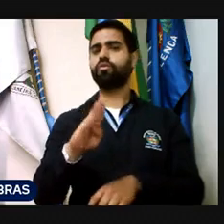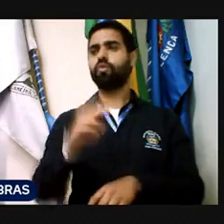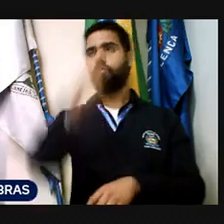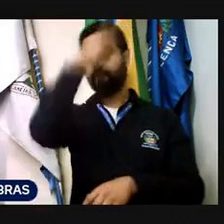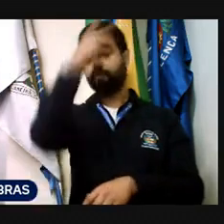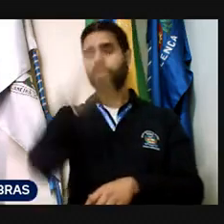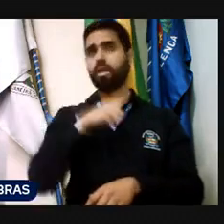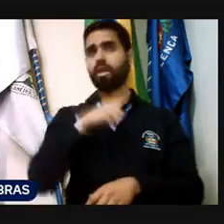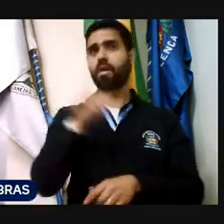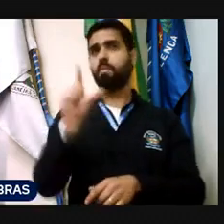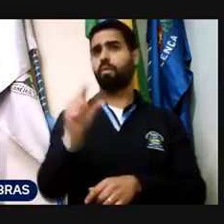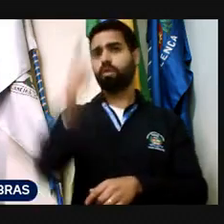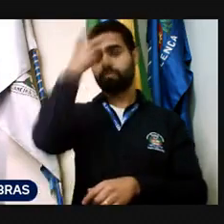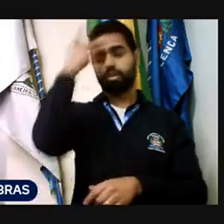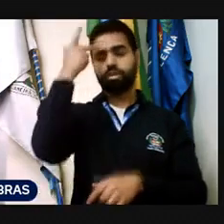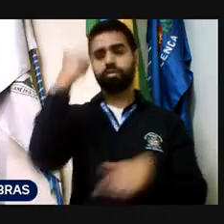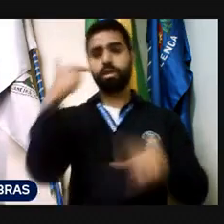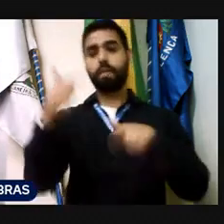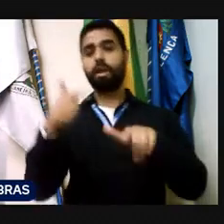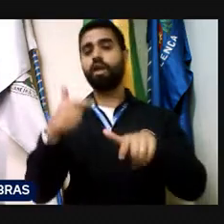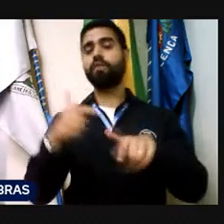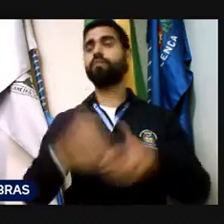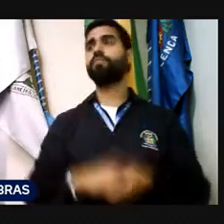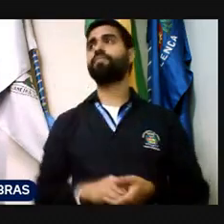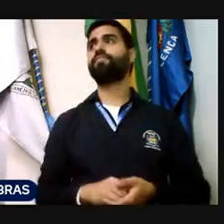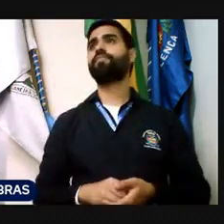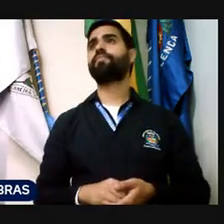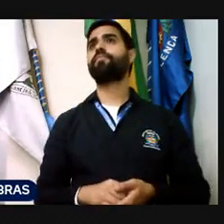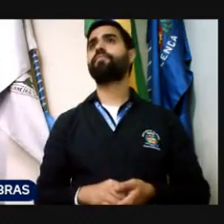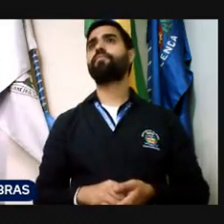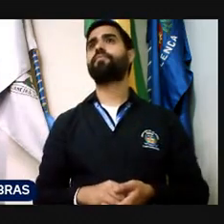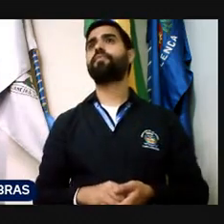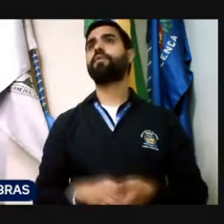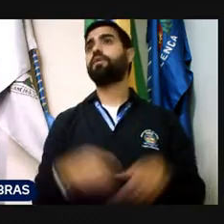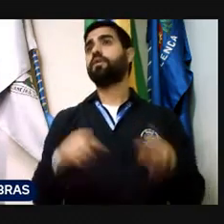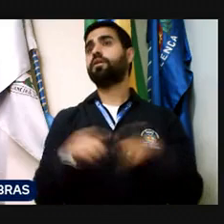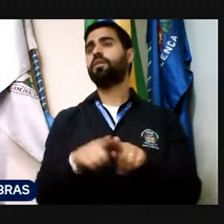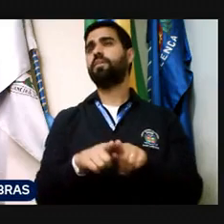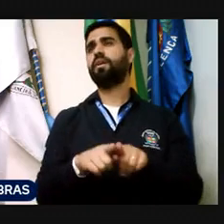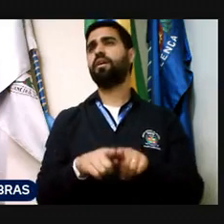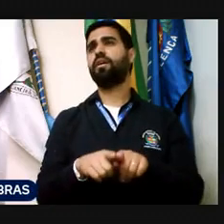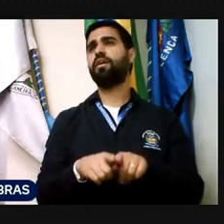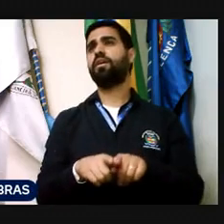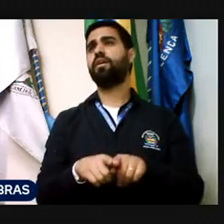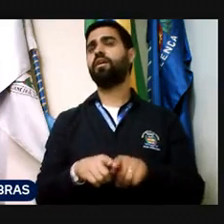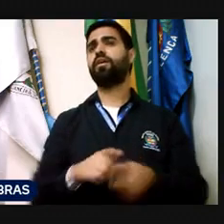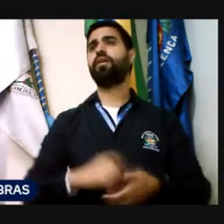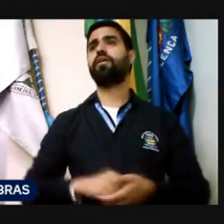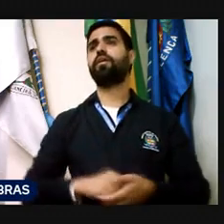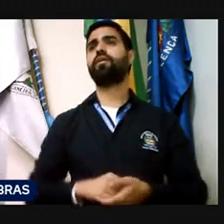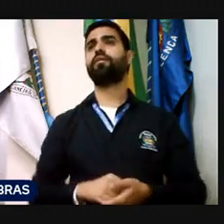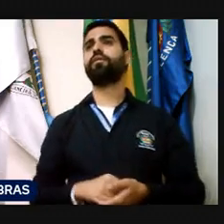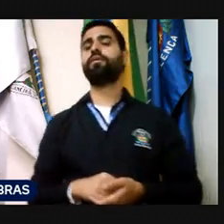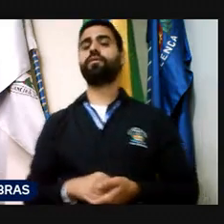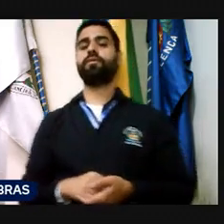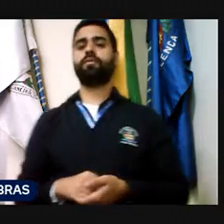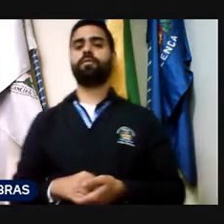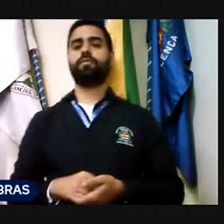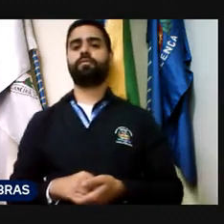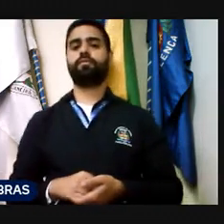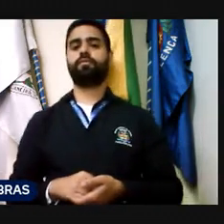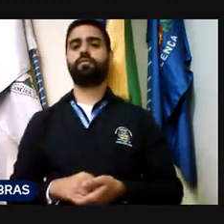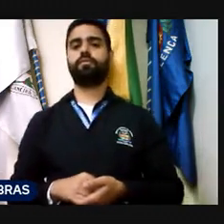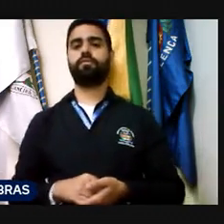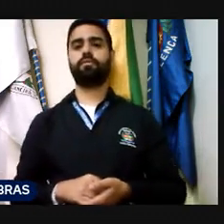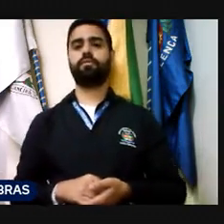funcionários, infelizmente acabou uma fatalidade com um dos funcionários lá da subprefeitura, e está